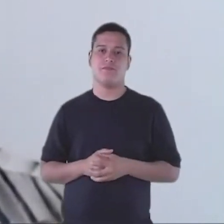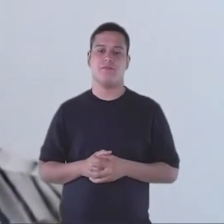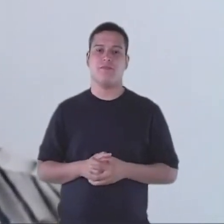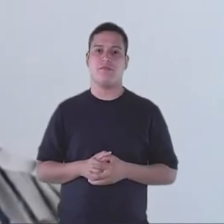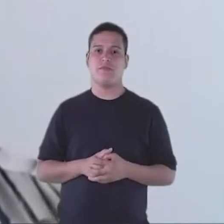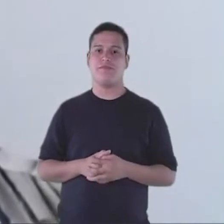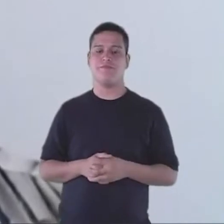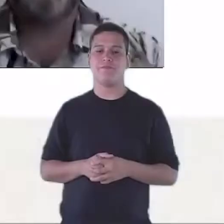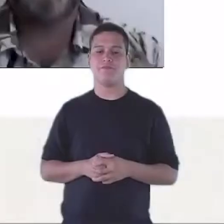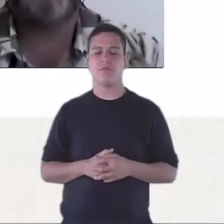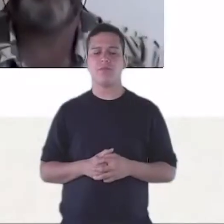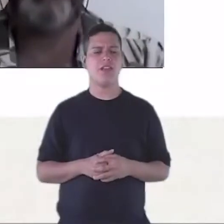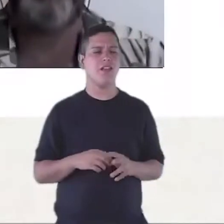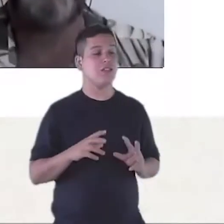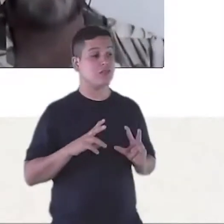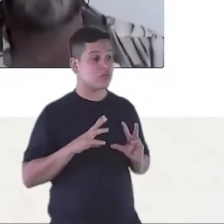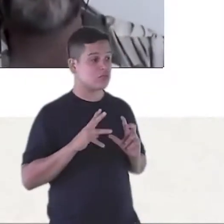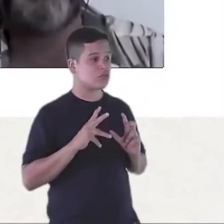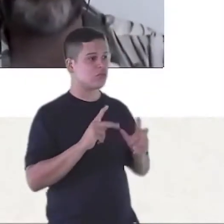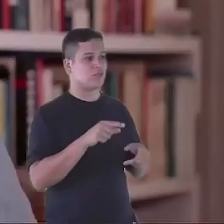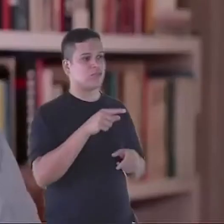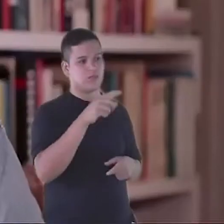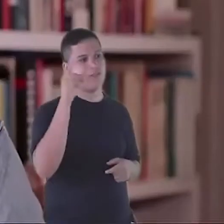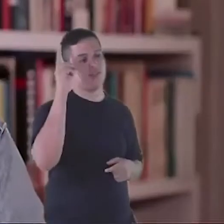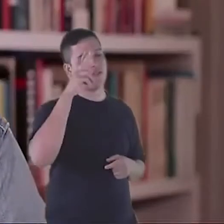E dessas memórias,